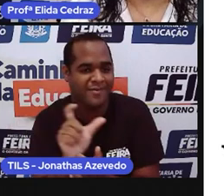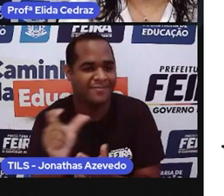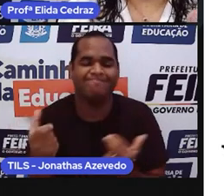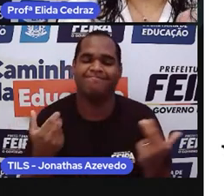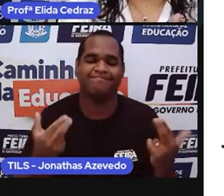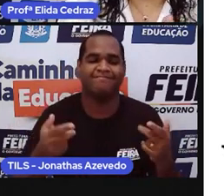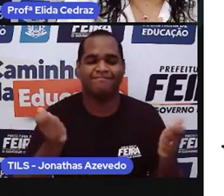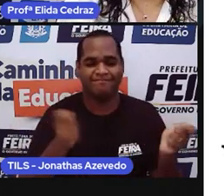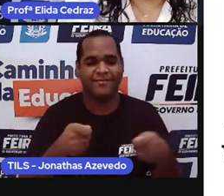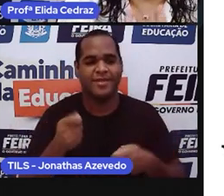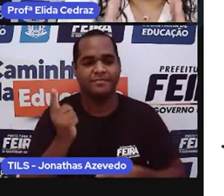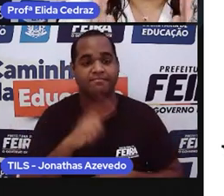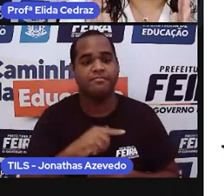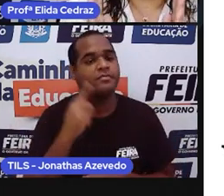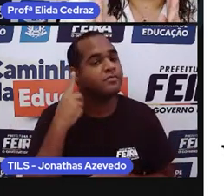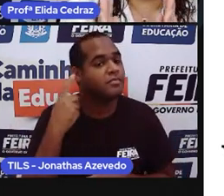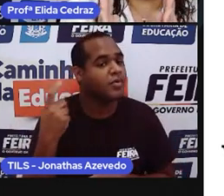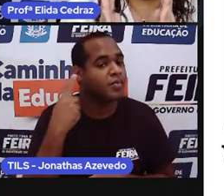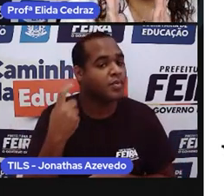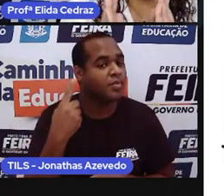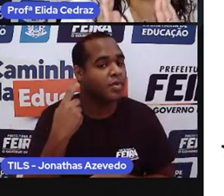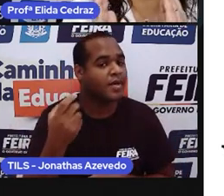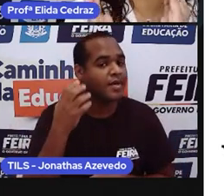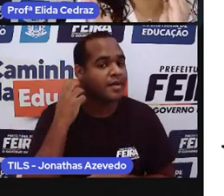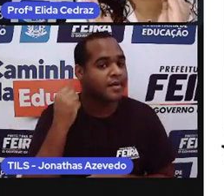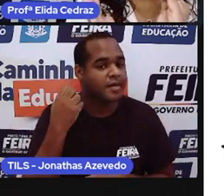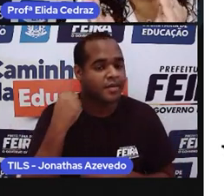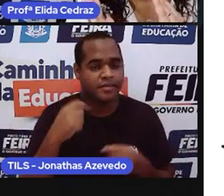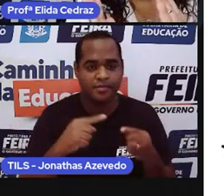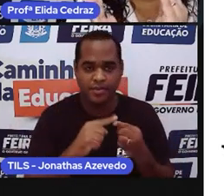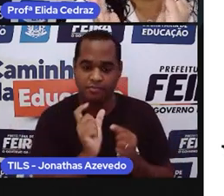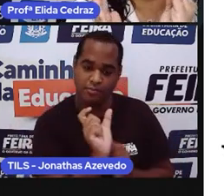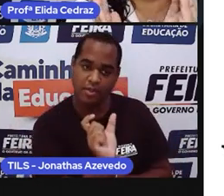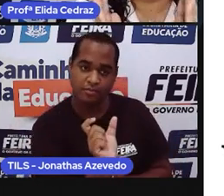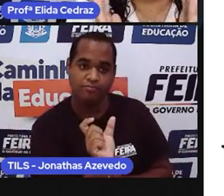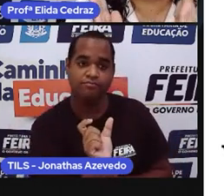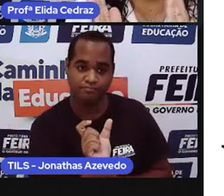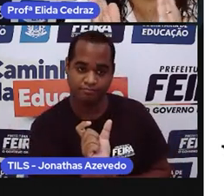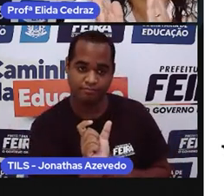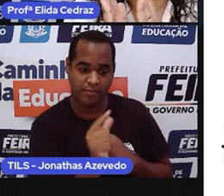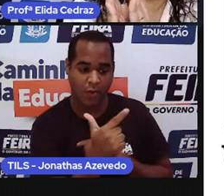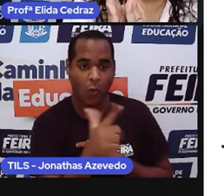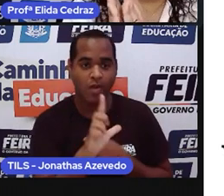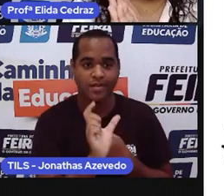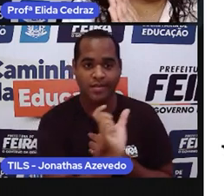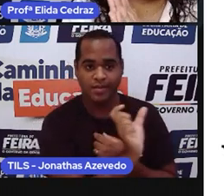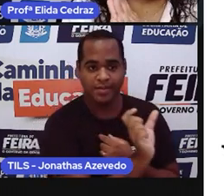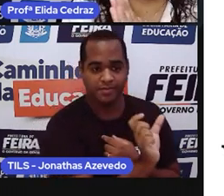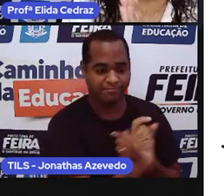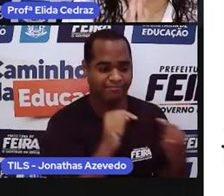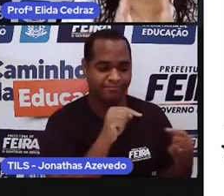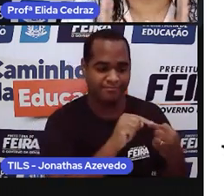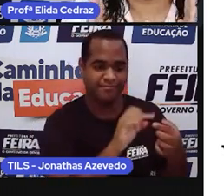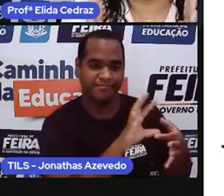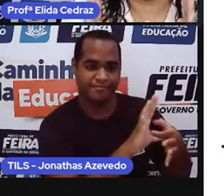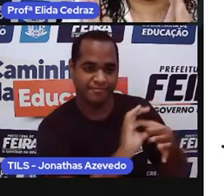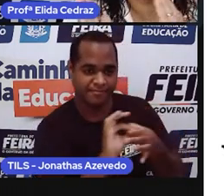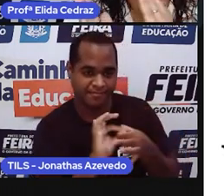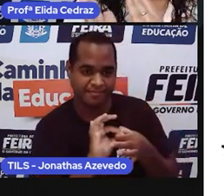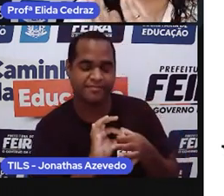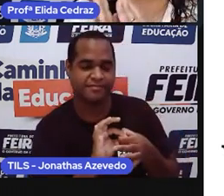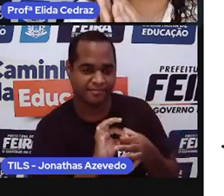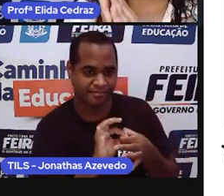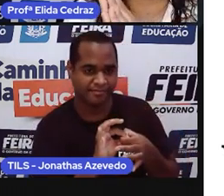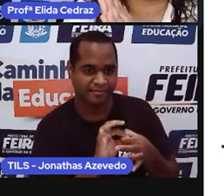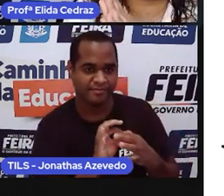ouvimos uma melodia, nós ouvimos uma harmonia, assim, ó, aquela palavra rima com essa,